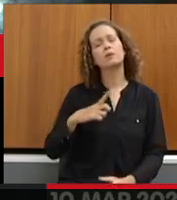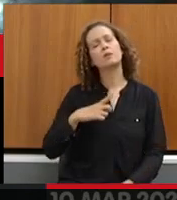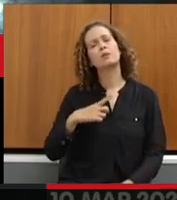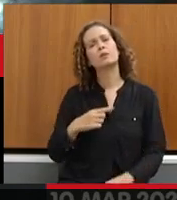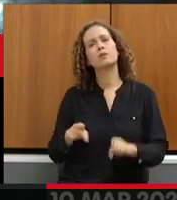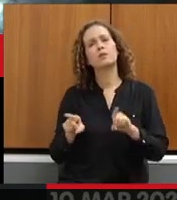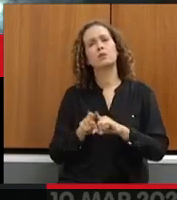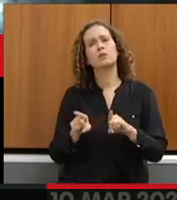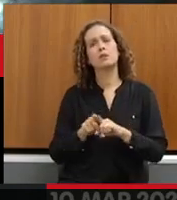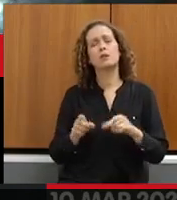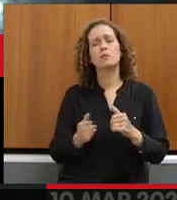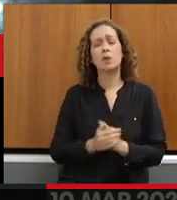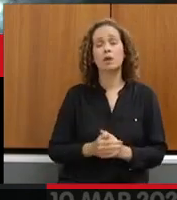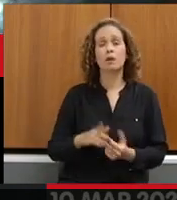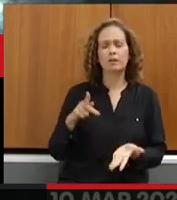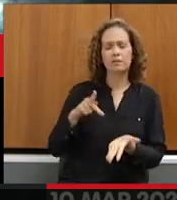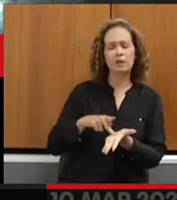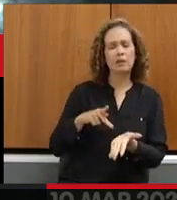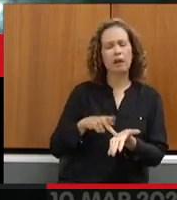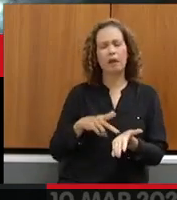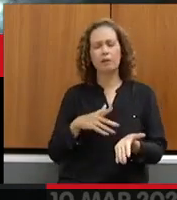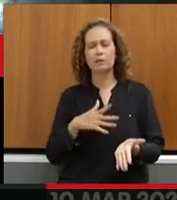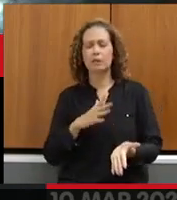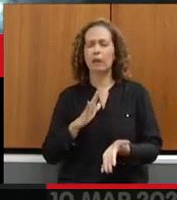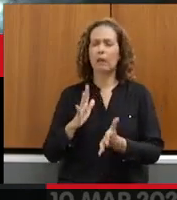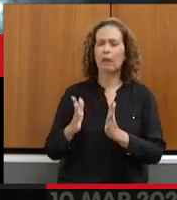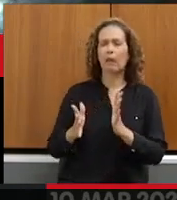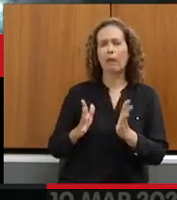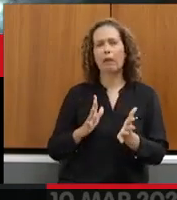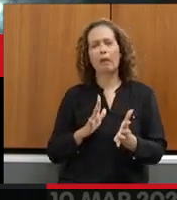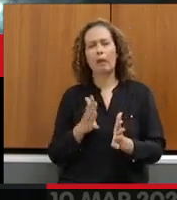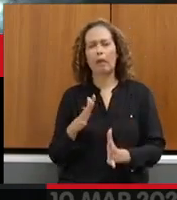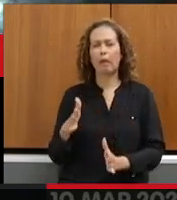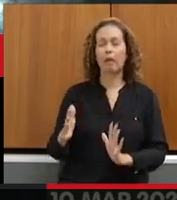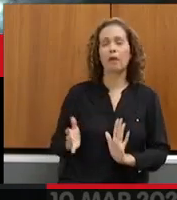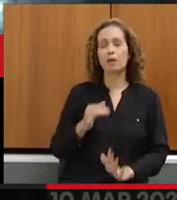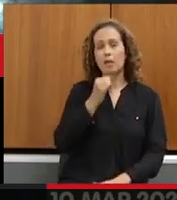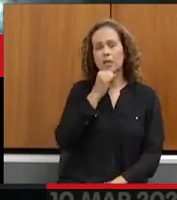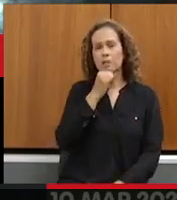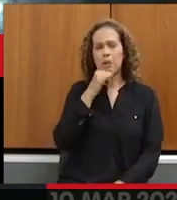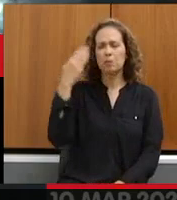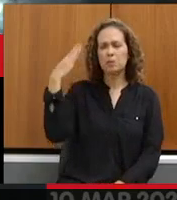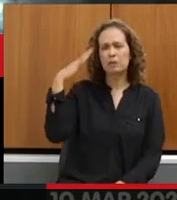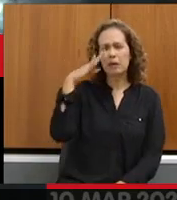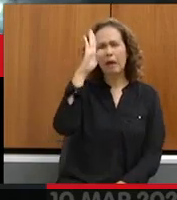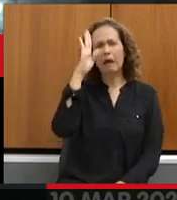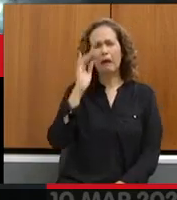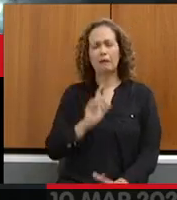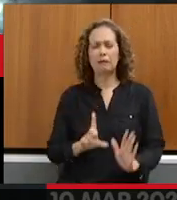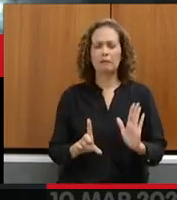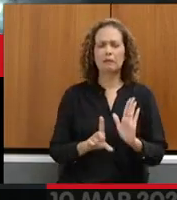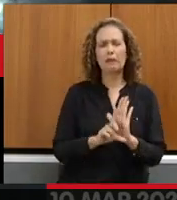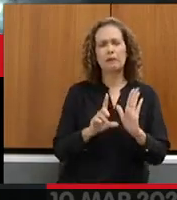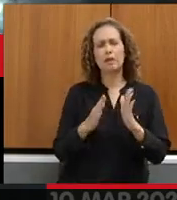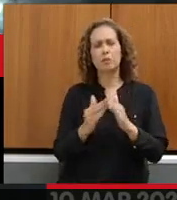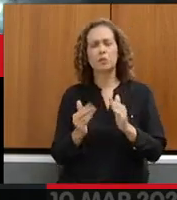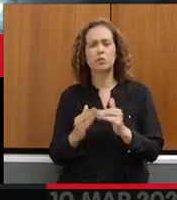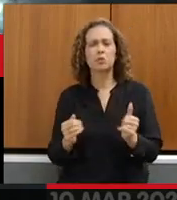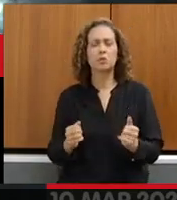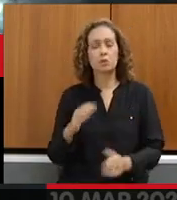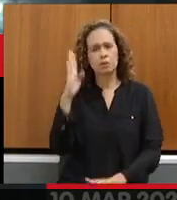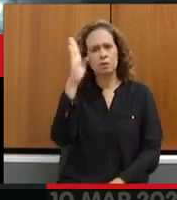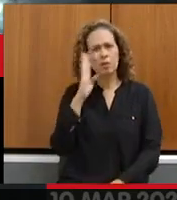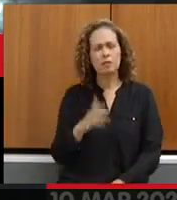a distorção dos fatos como o fato de que o presidente bolsonaro por ser um e pediu que o Brasil comprasse